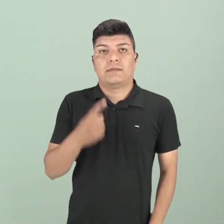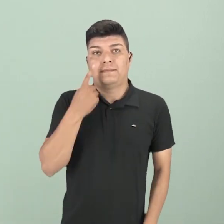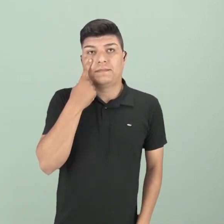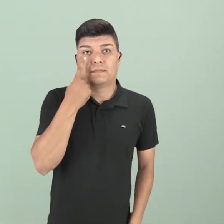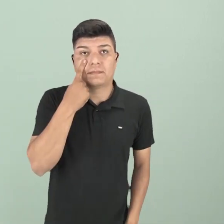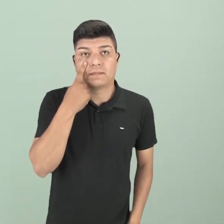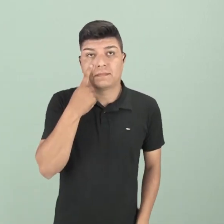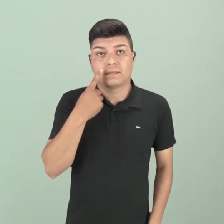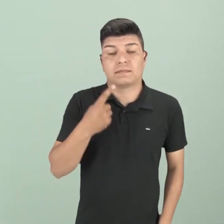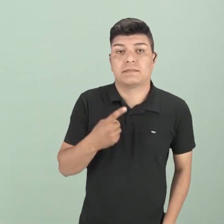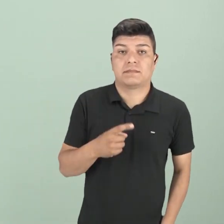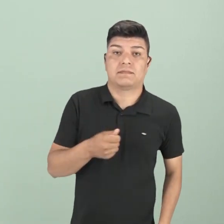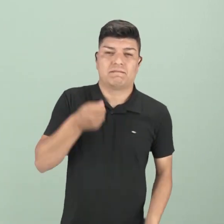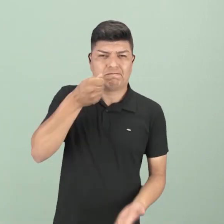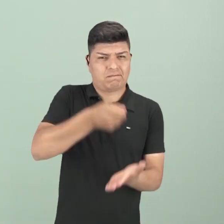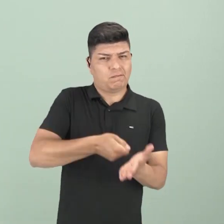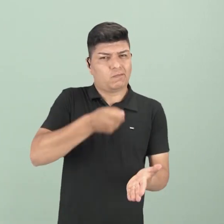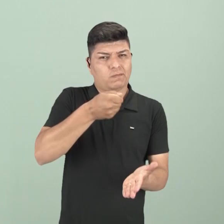ó, a